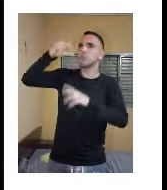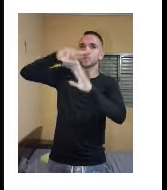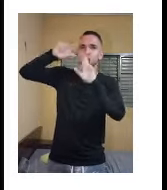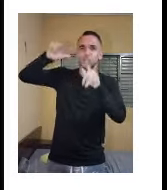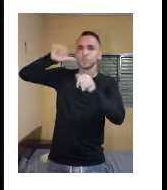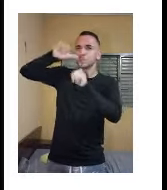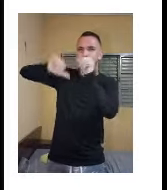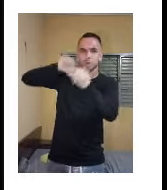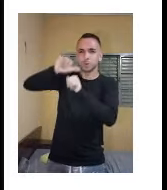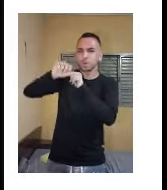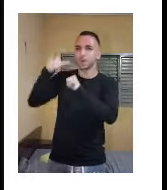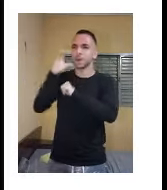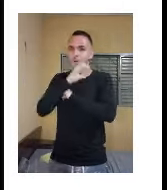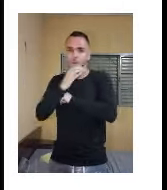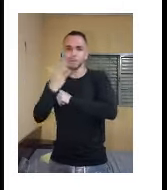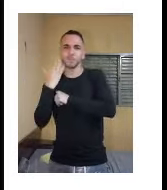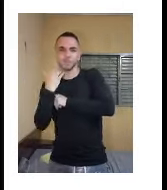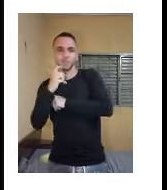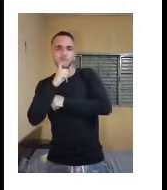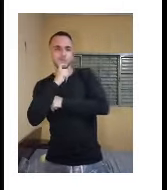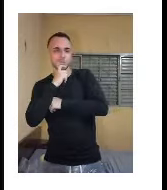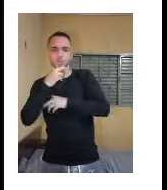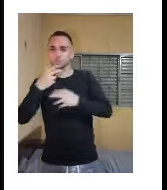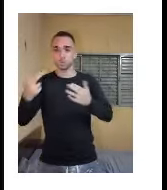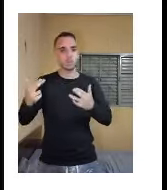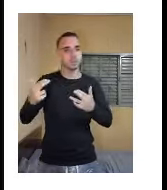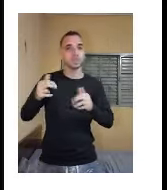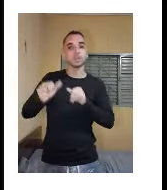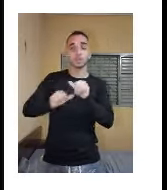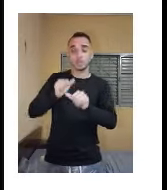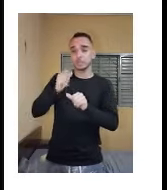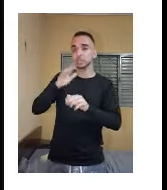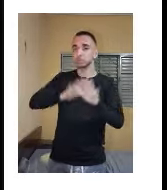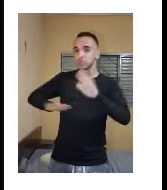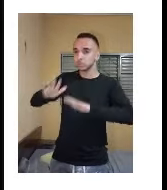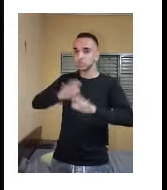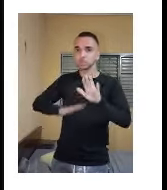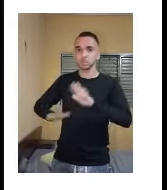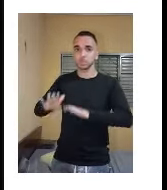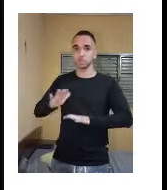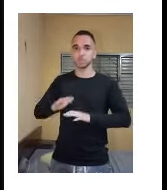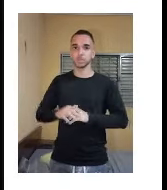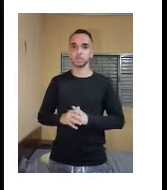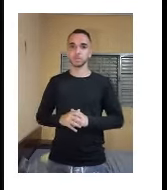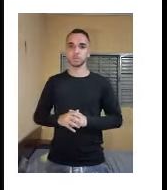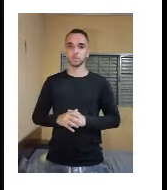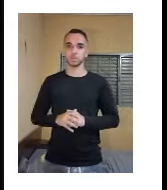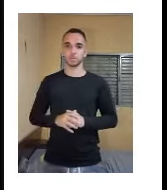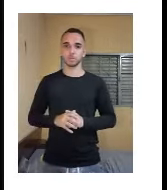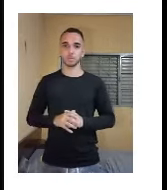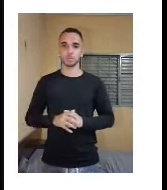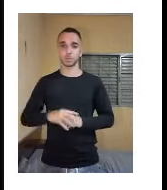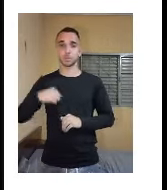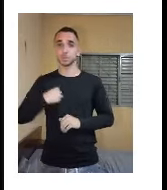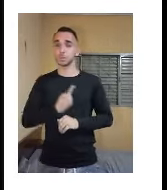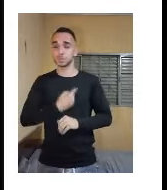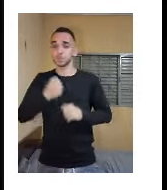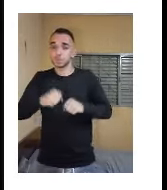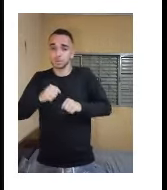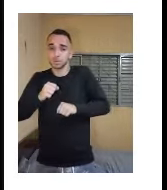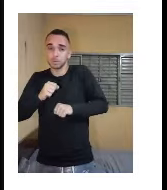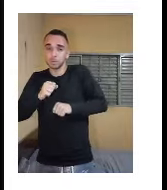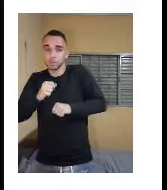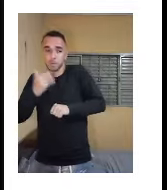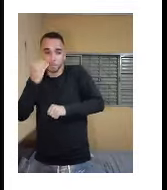estamos vivenciando, ela traz reflexões bastante fortes, do qual a gente relaciona,